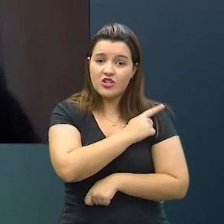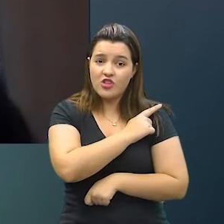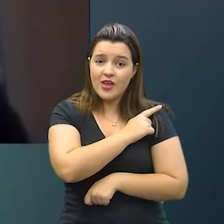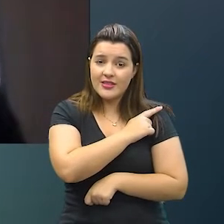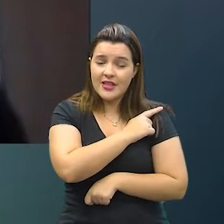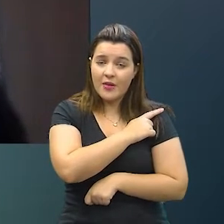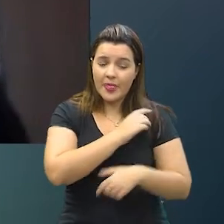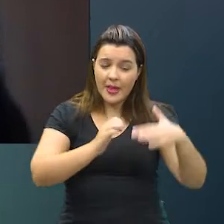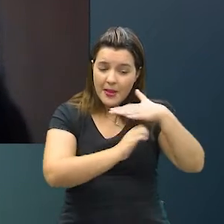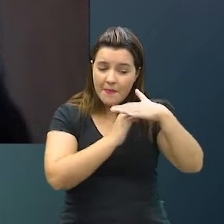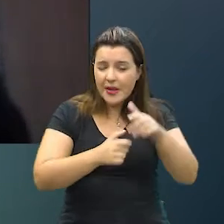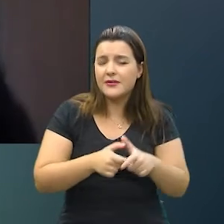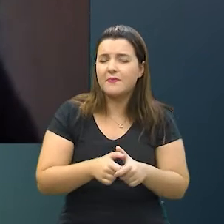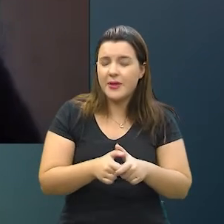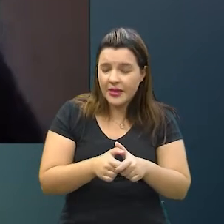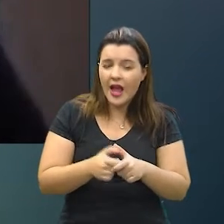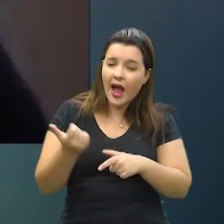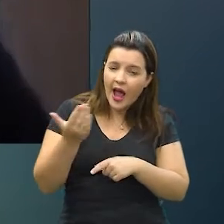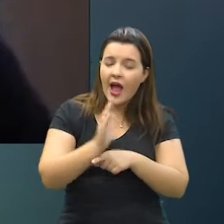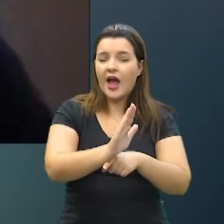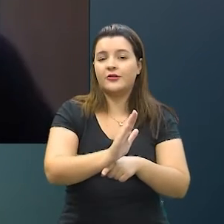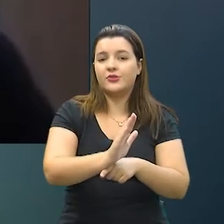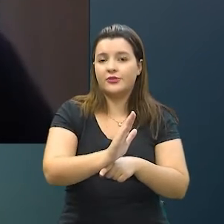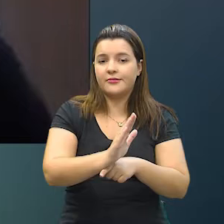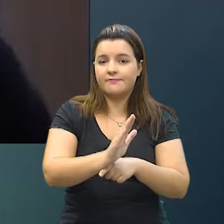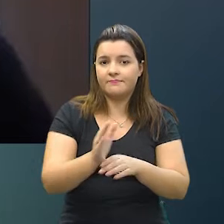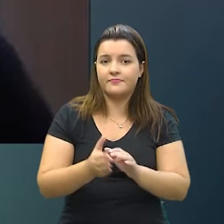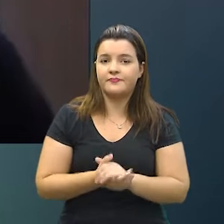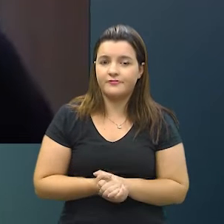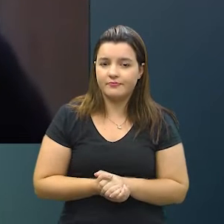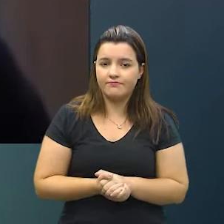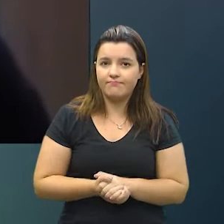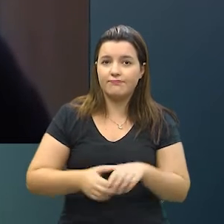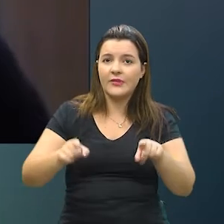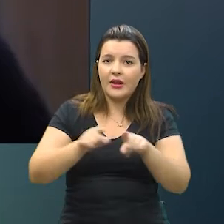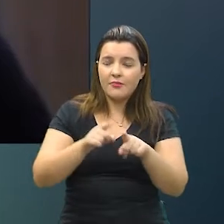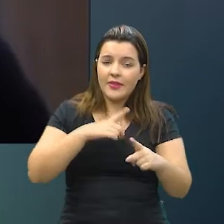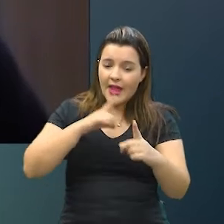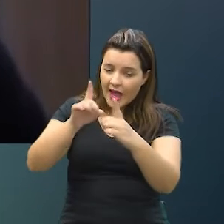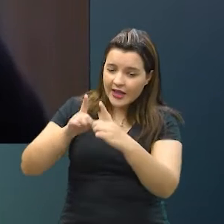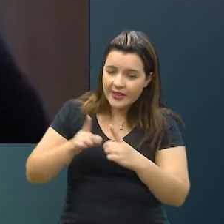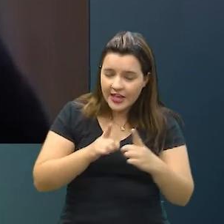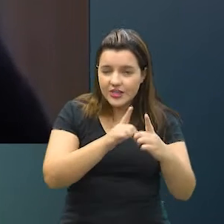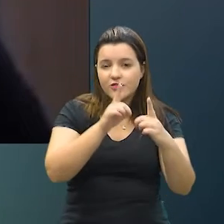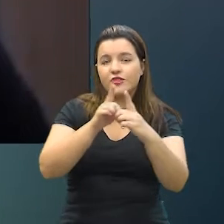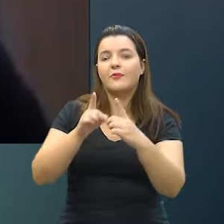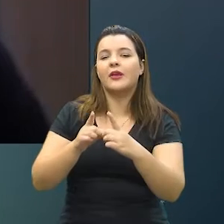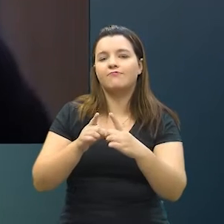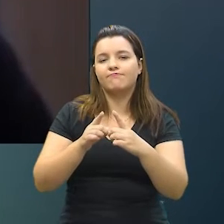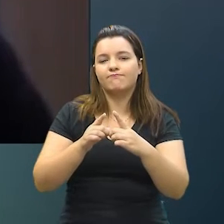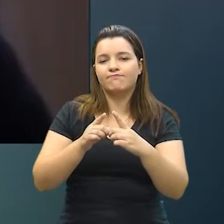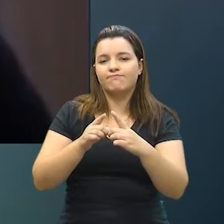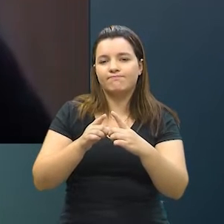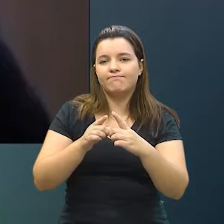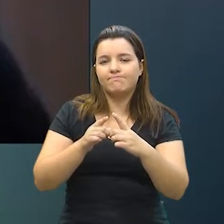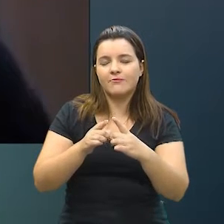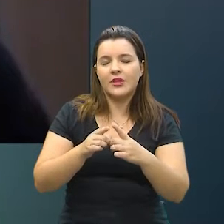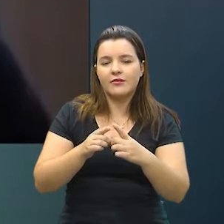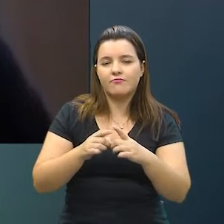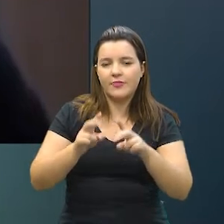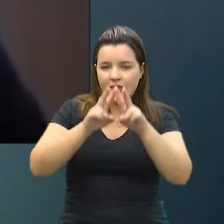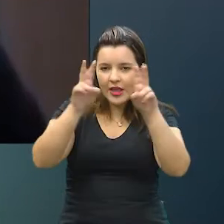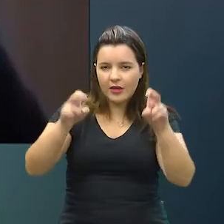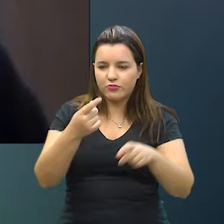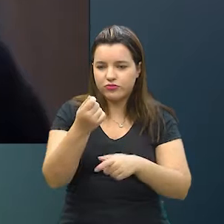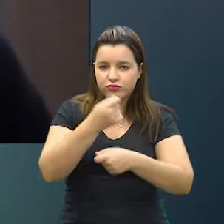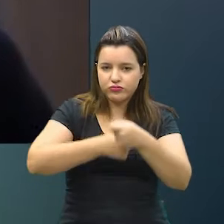né, e faz toda a sua gestão, né? Além disso, serviços financeiros e um ponto bem importante, tá?